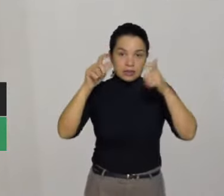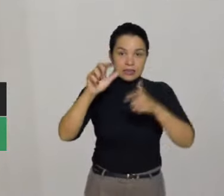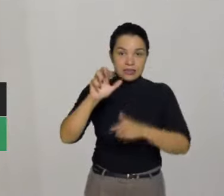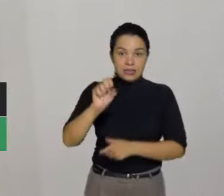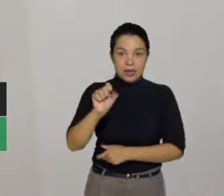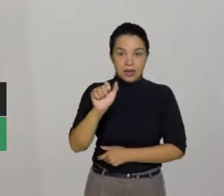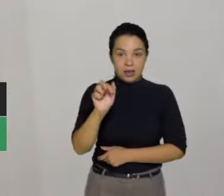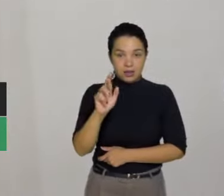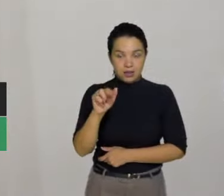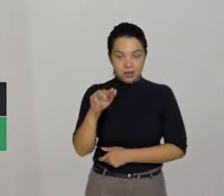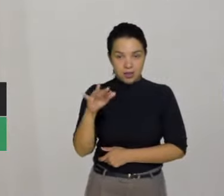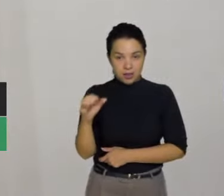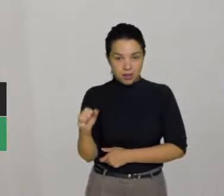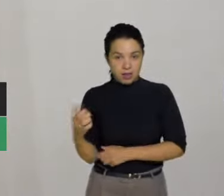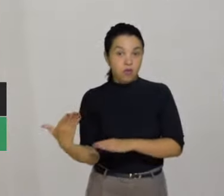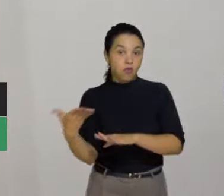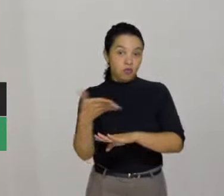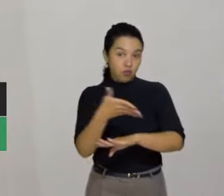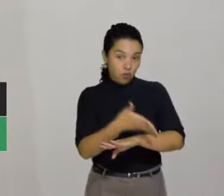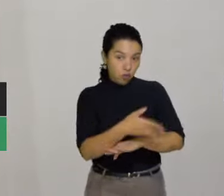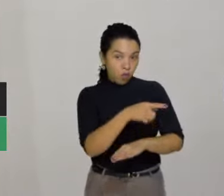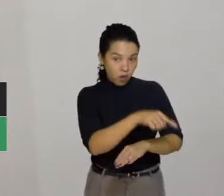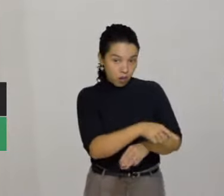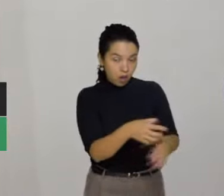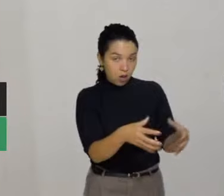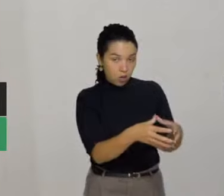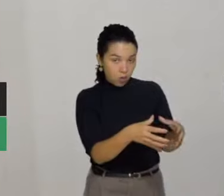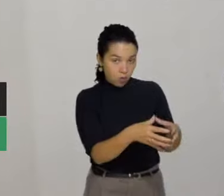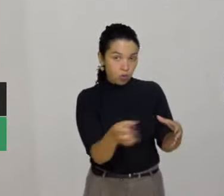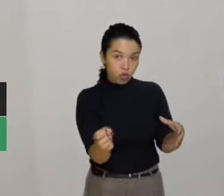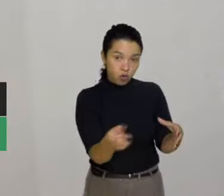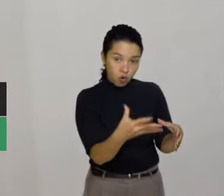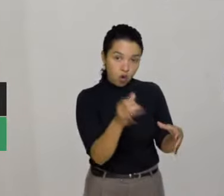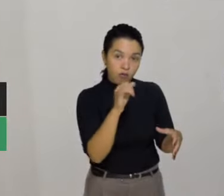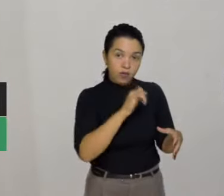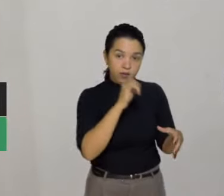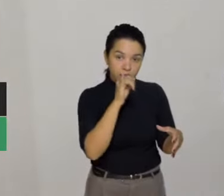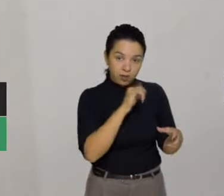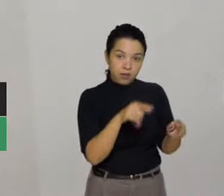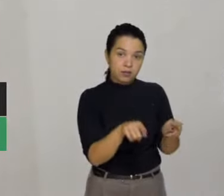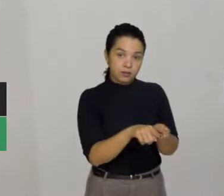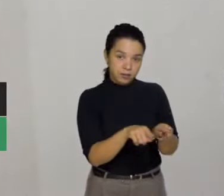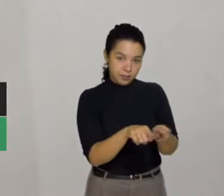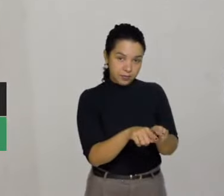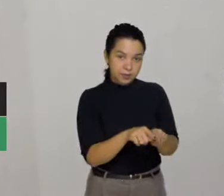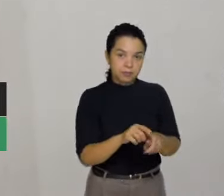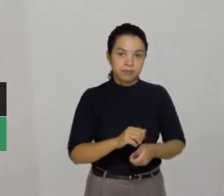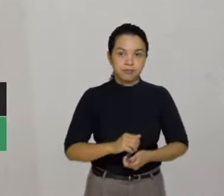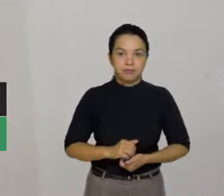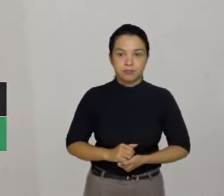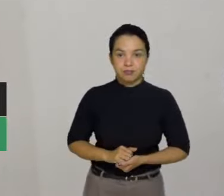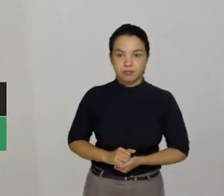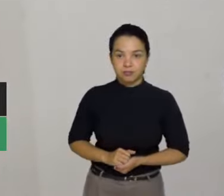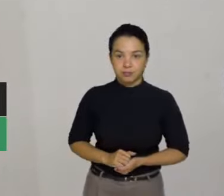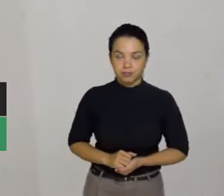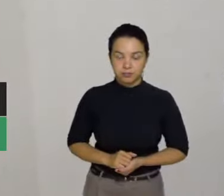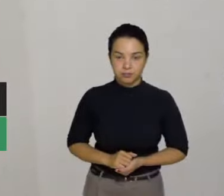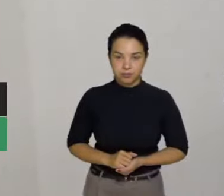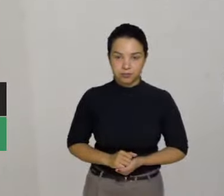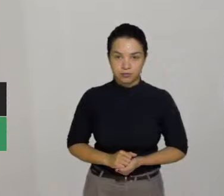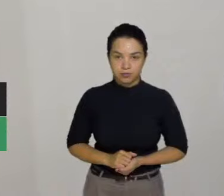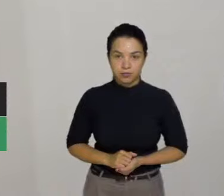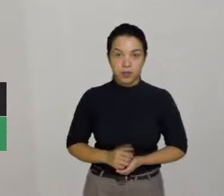Nova Itália, fundada sobre o rio Tijucas Grande, nos arredores da atual cidade de São João Batista. Na época, o